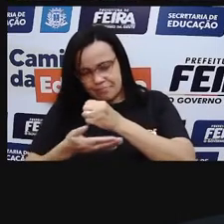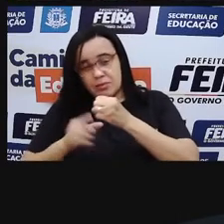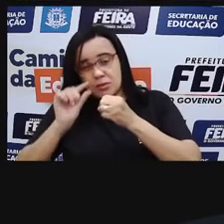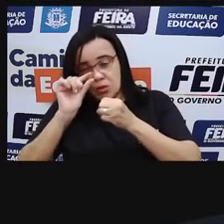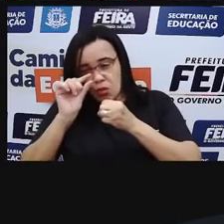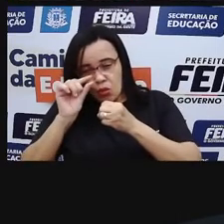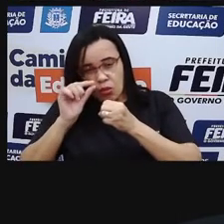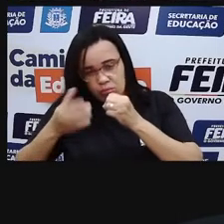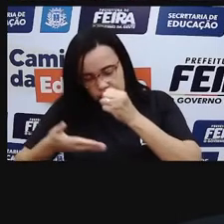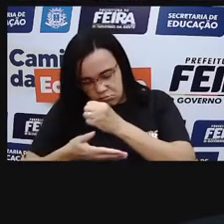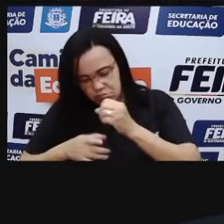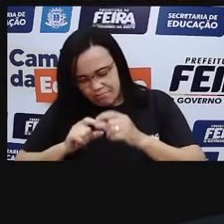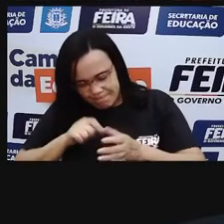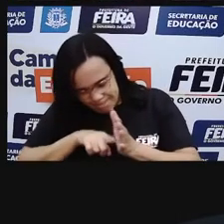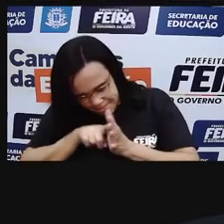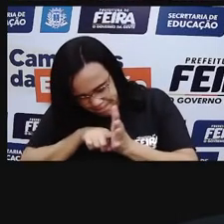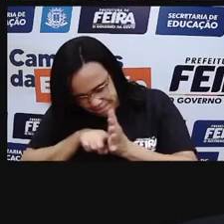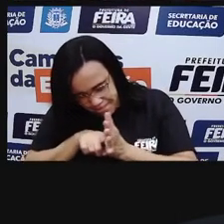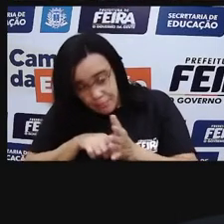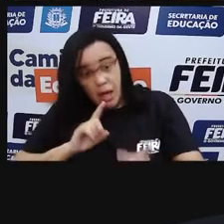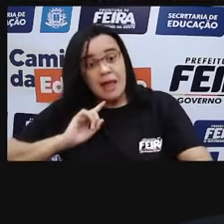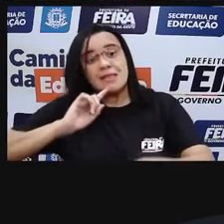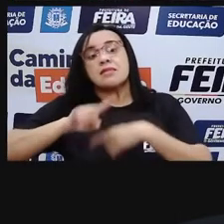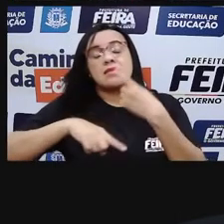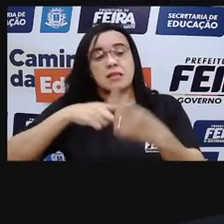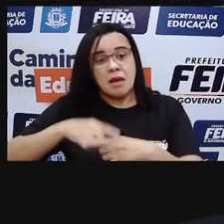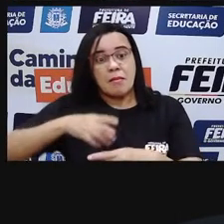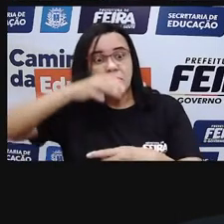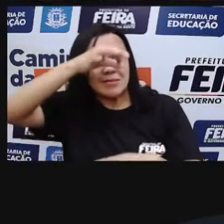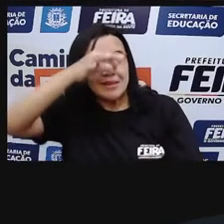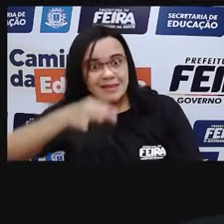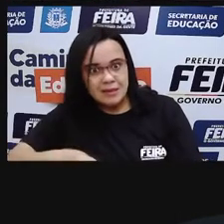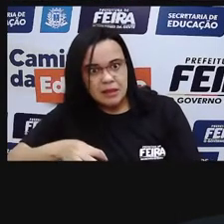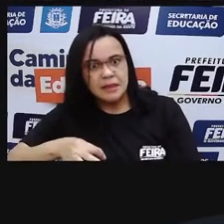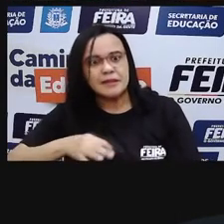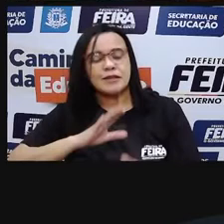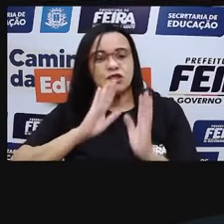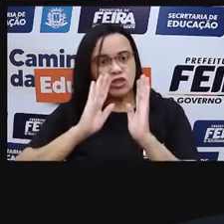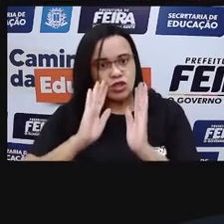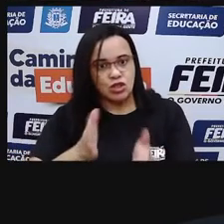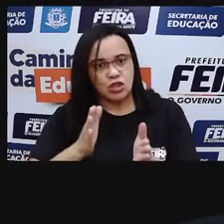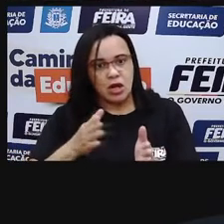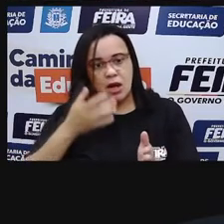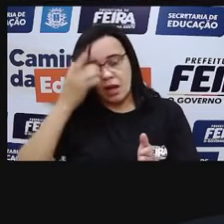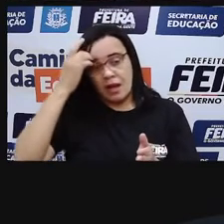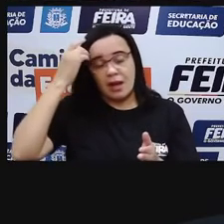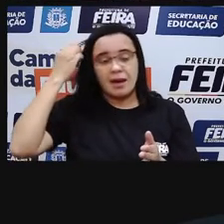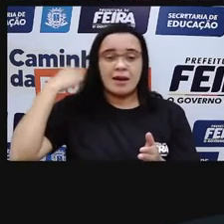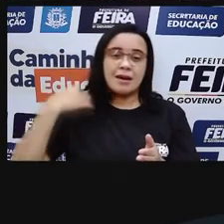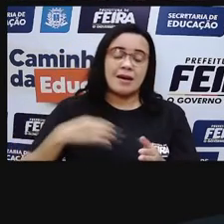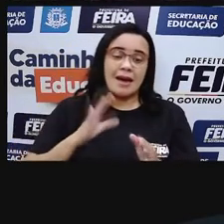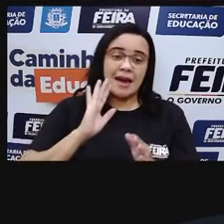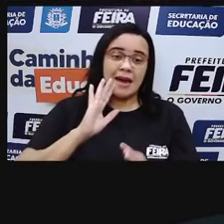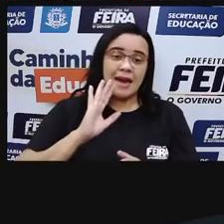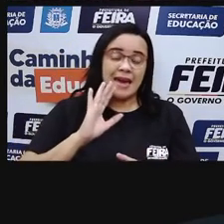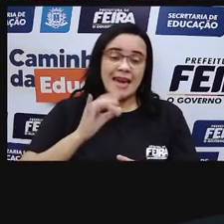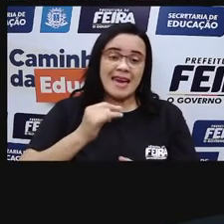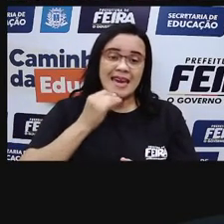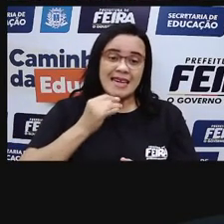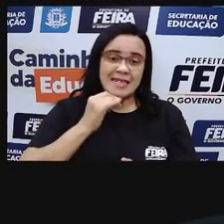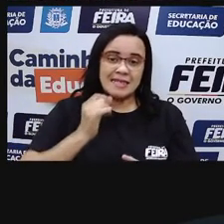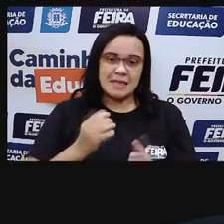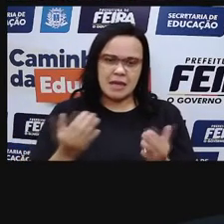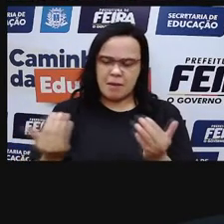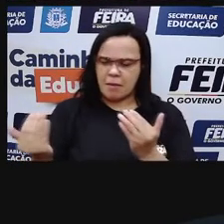tecnologias. E aí, depois de tudo certo, tem uma quantidade de proporções aqui que está dando resultados positivos, aí a gente vai para uma